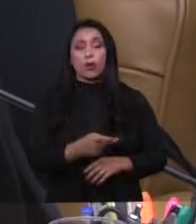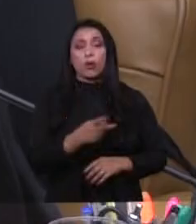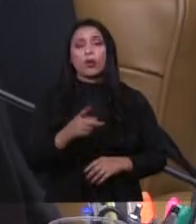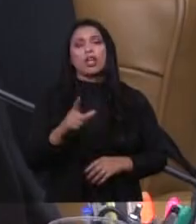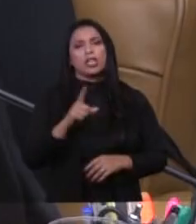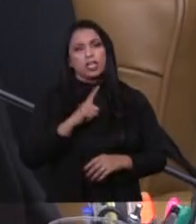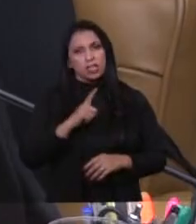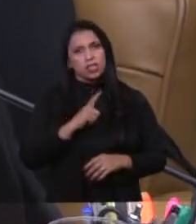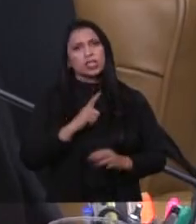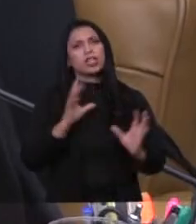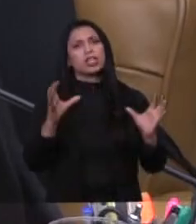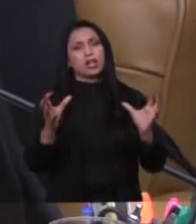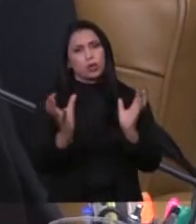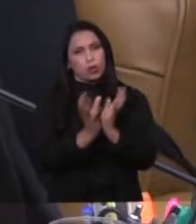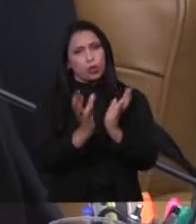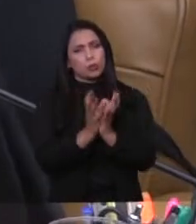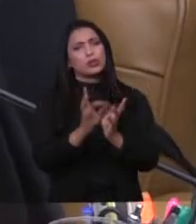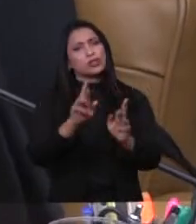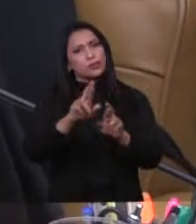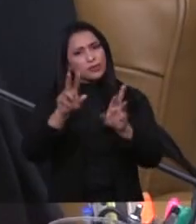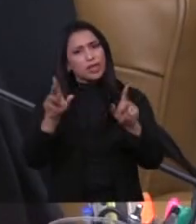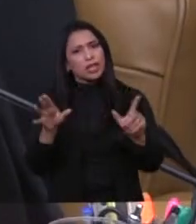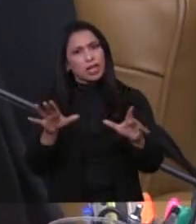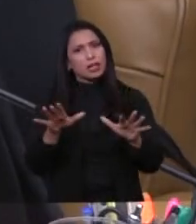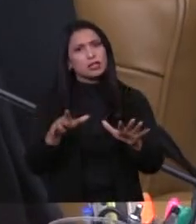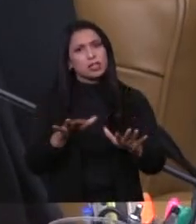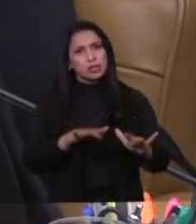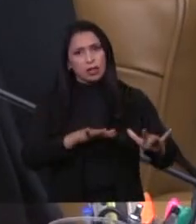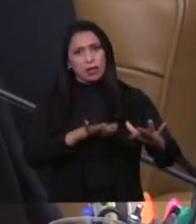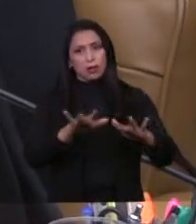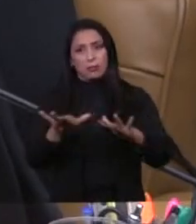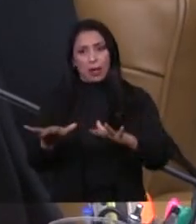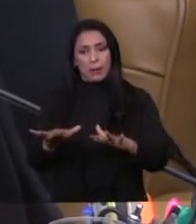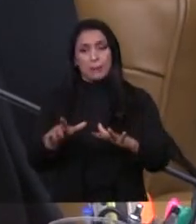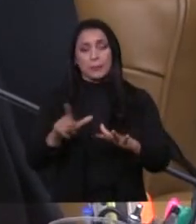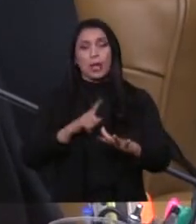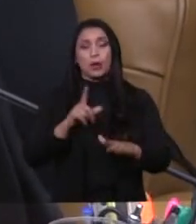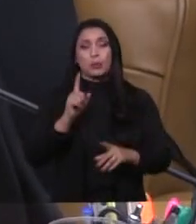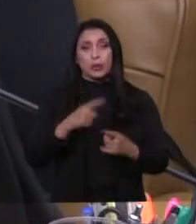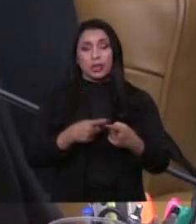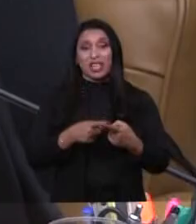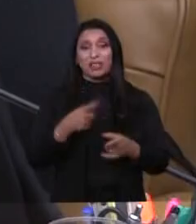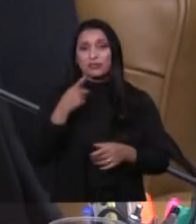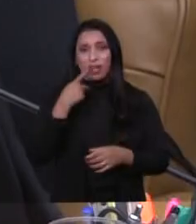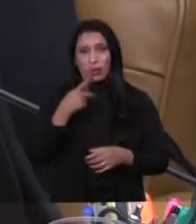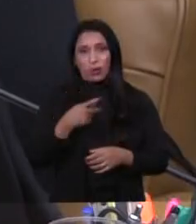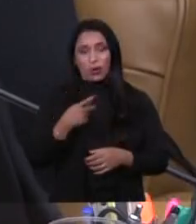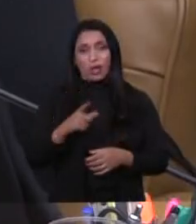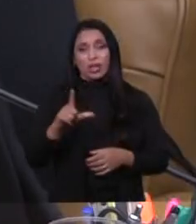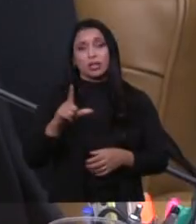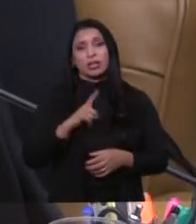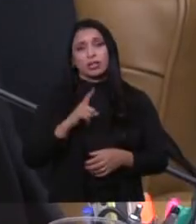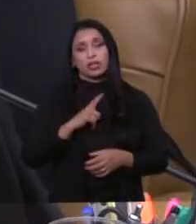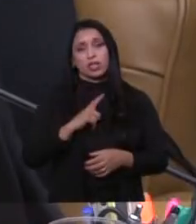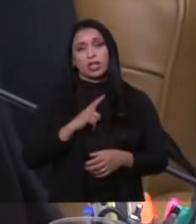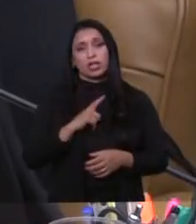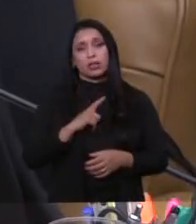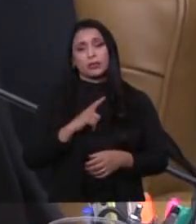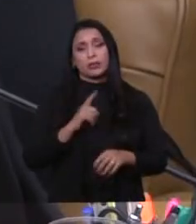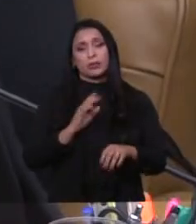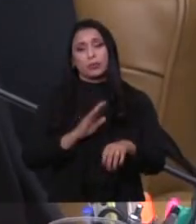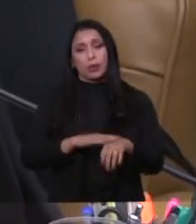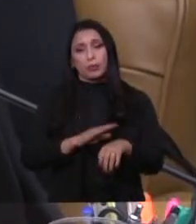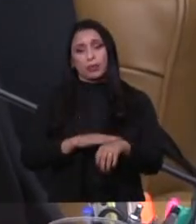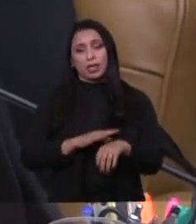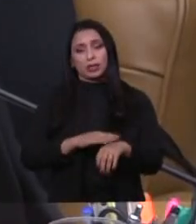mesmo grupos diferentes na ocupação, visto que em seu depoimento mencionou, em um segundo momento, posteriormente,